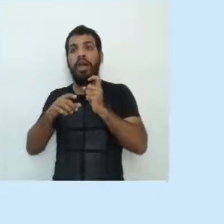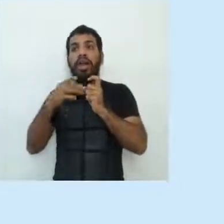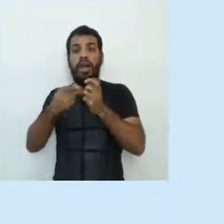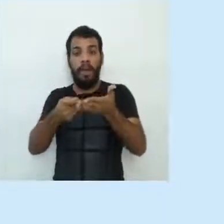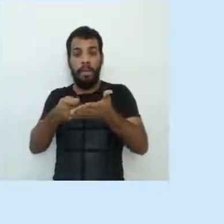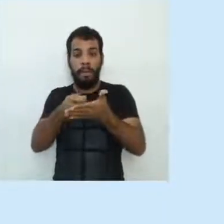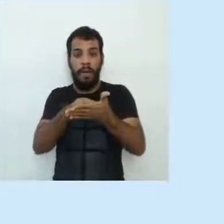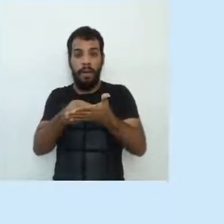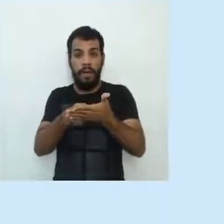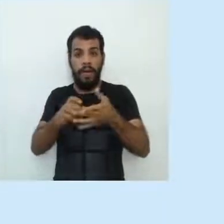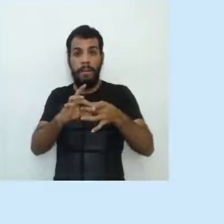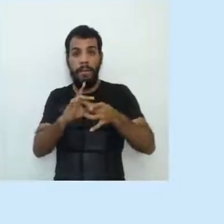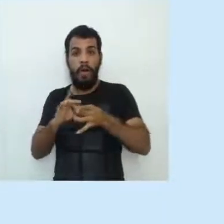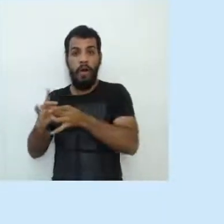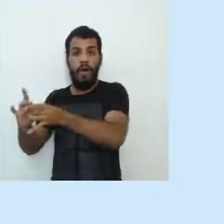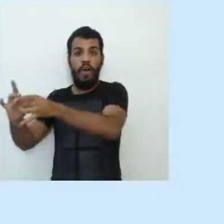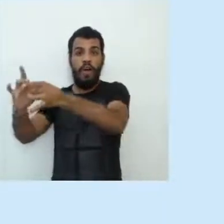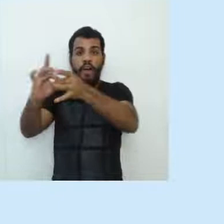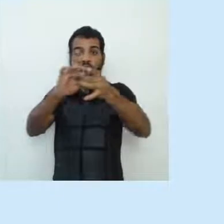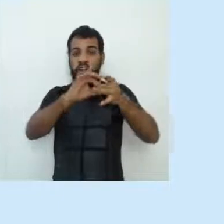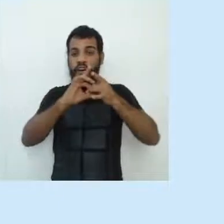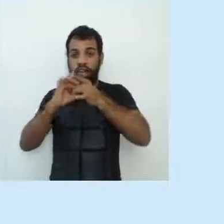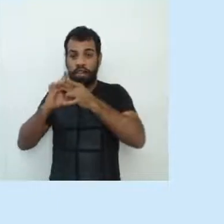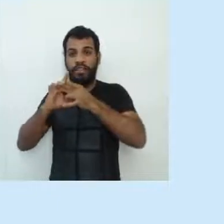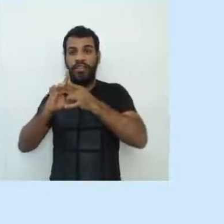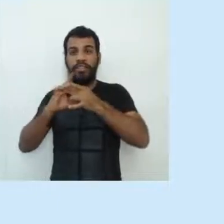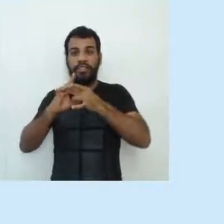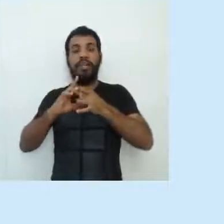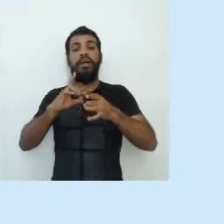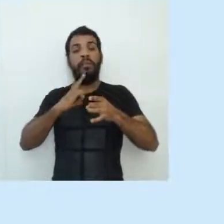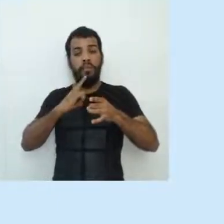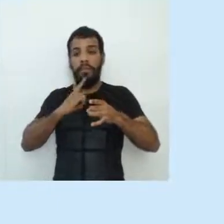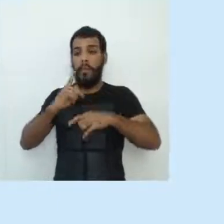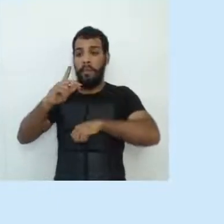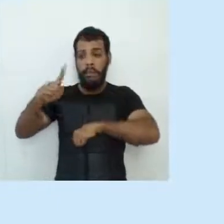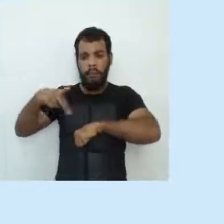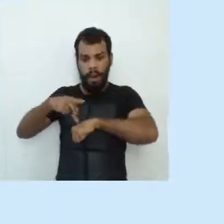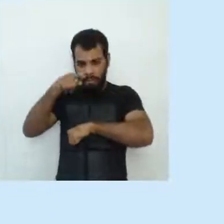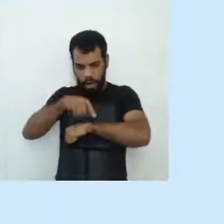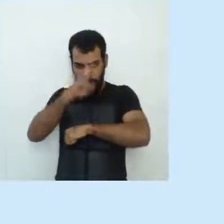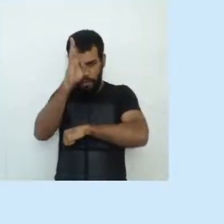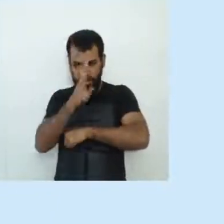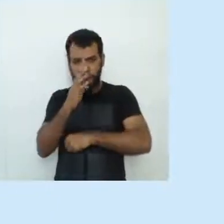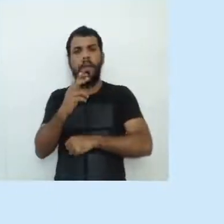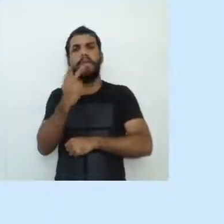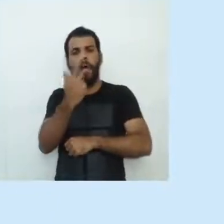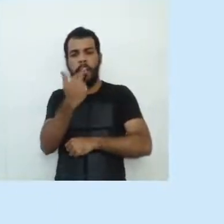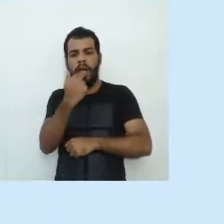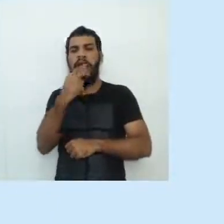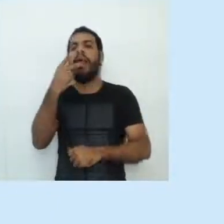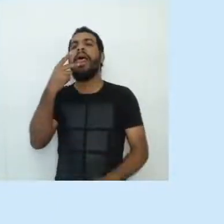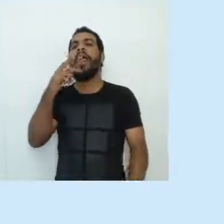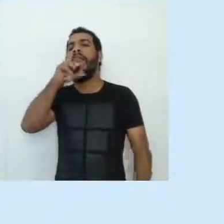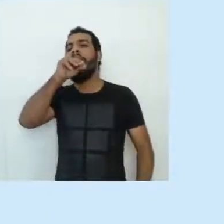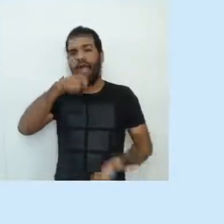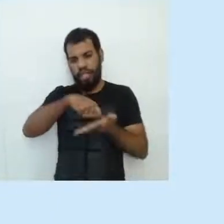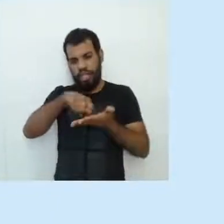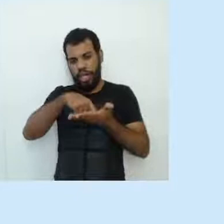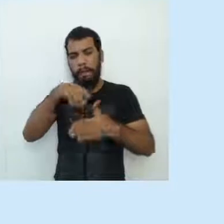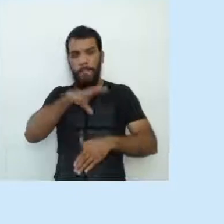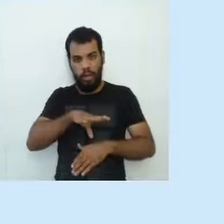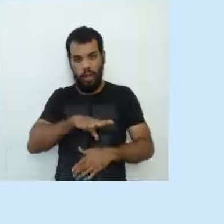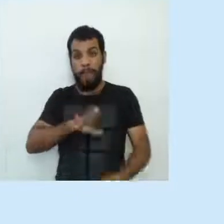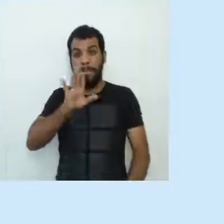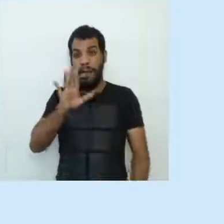escrita da língua portuguesa em todos os países que falam português no mundo, para que essa língua pudesse se